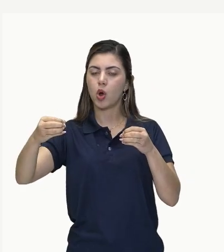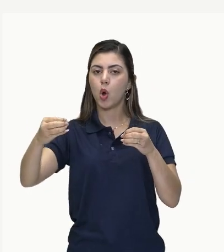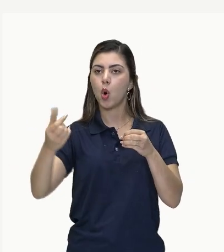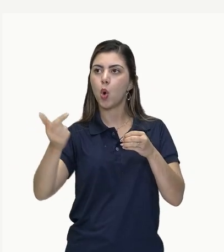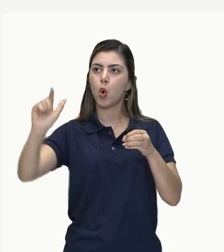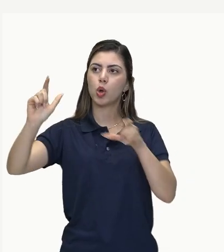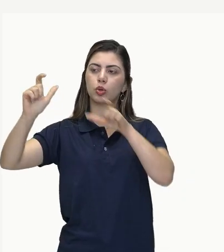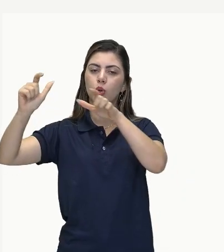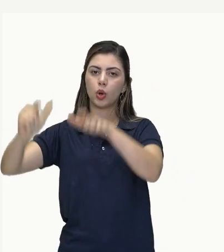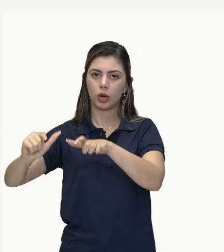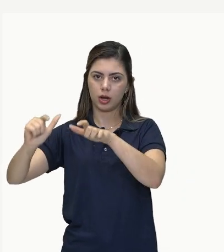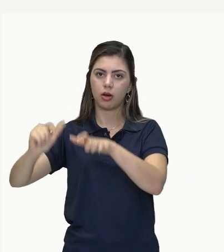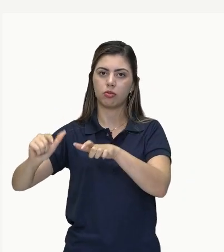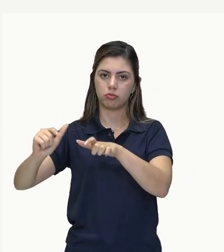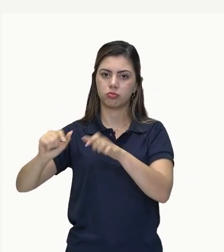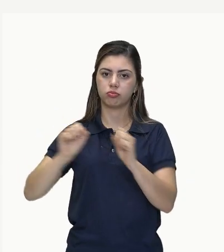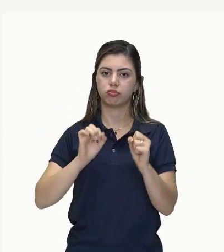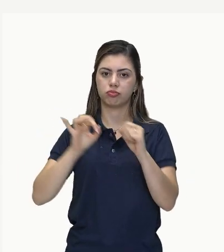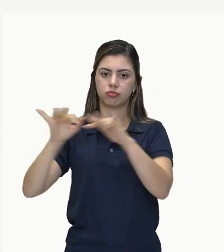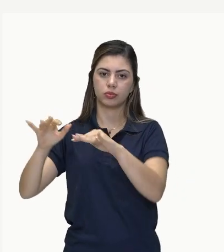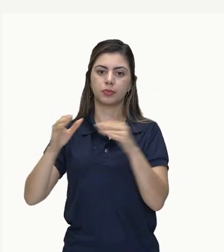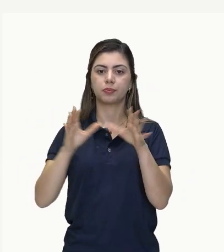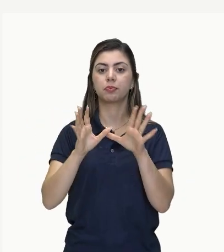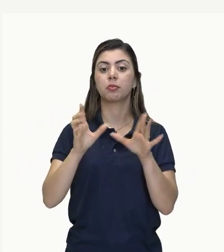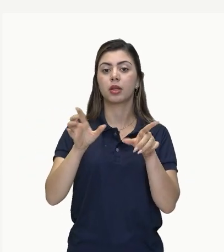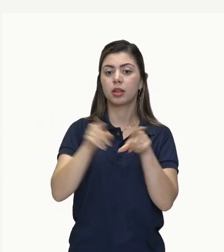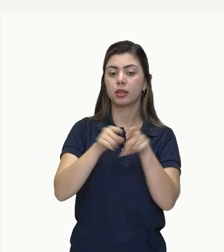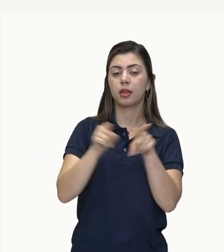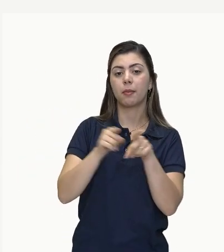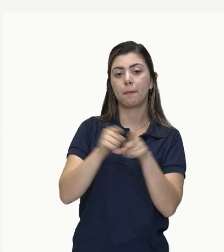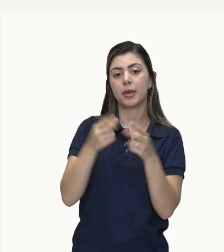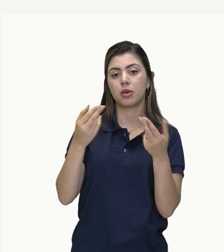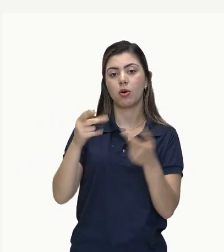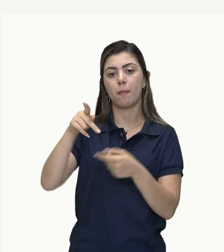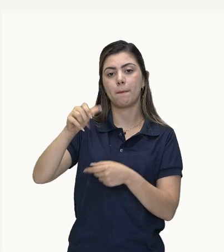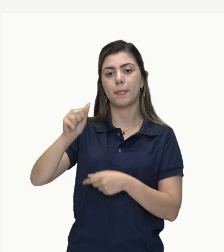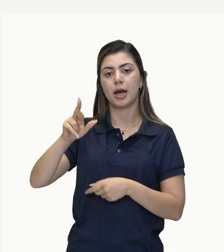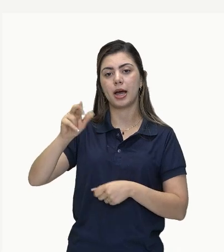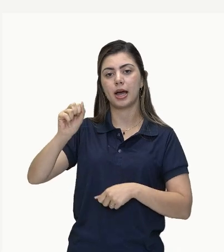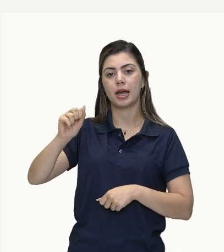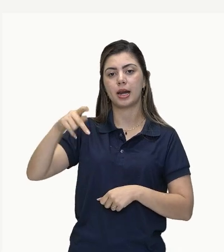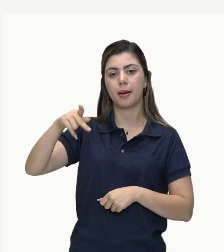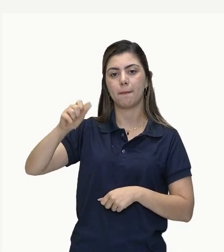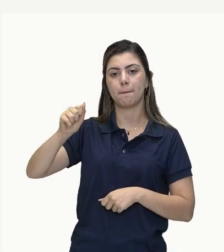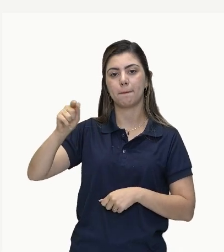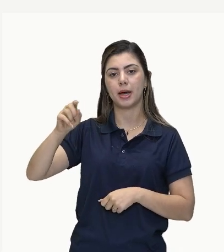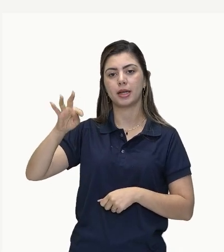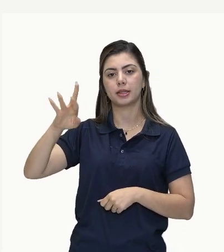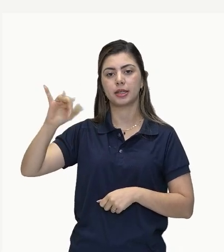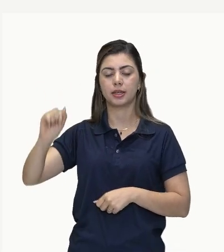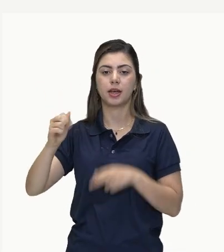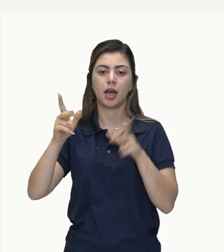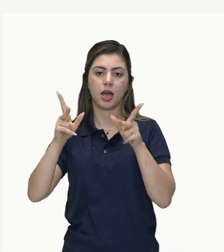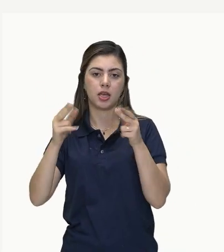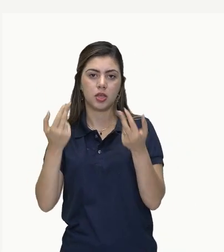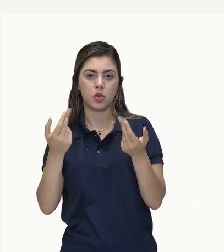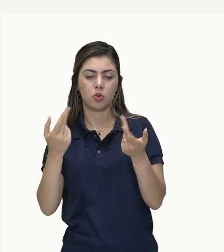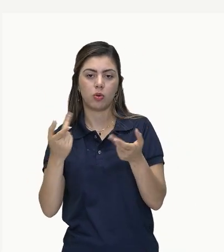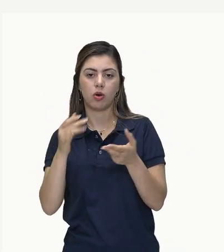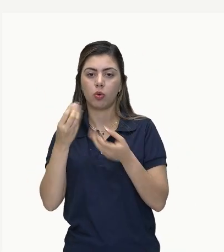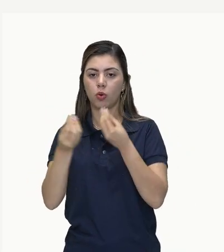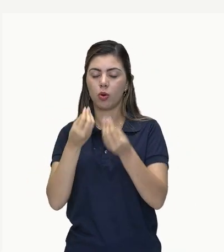espaço. Na parapátrica também ocorre esse processo de migração, mas ela fica e permanece